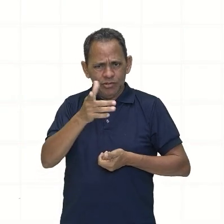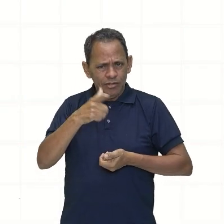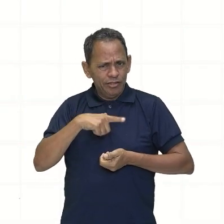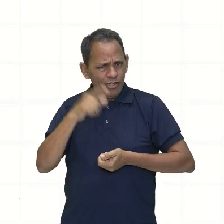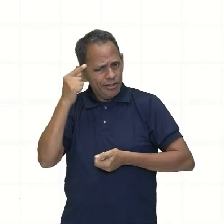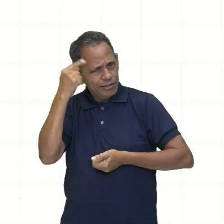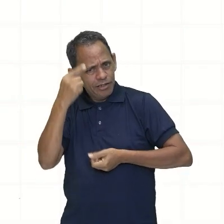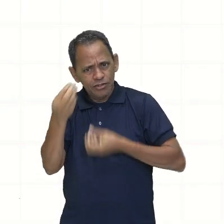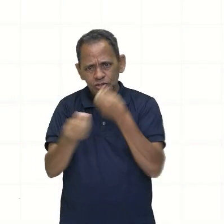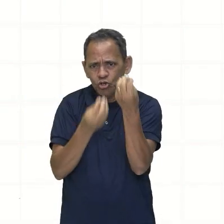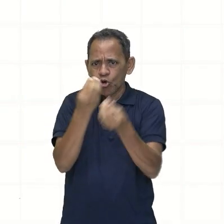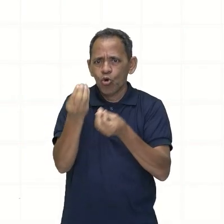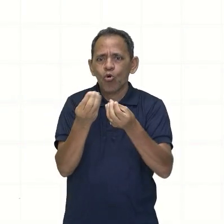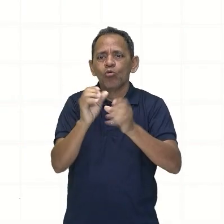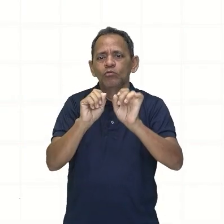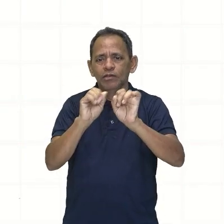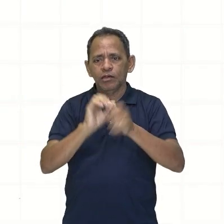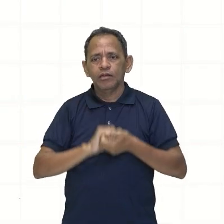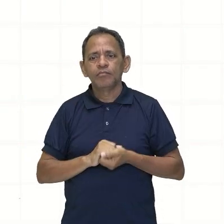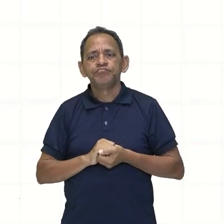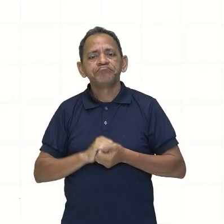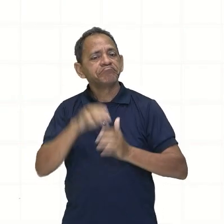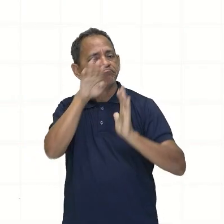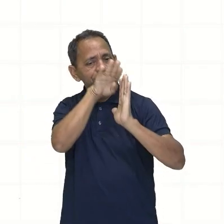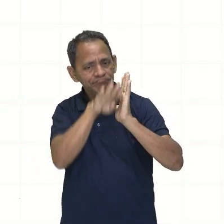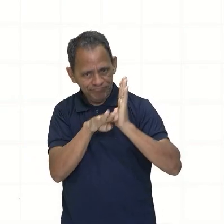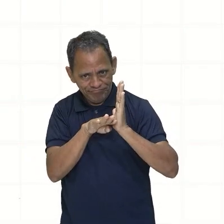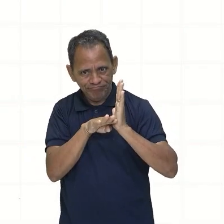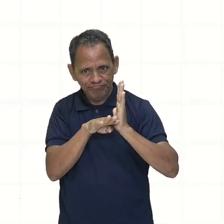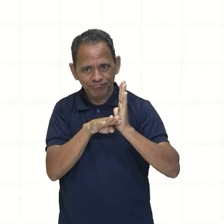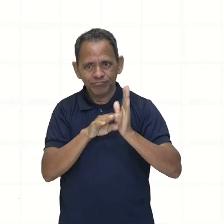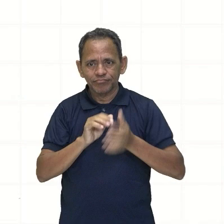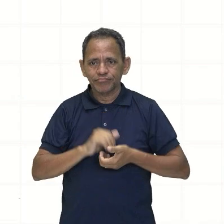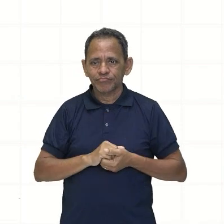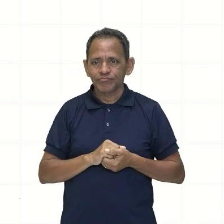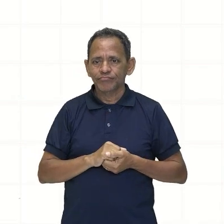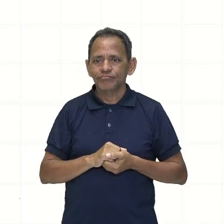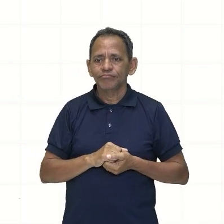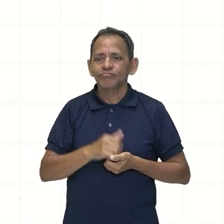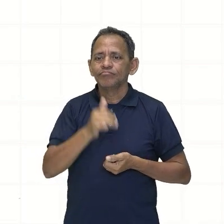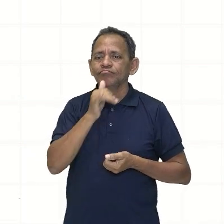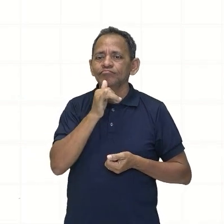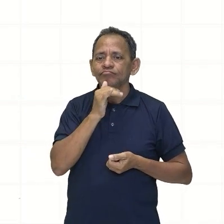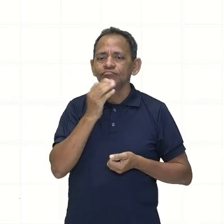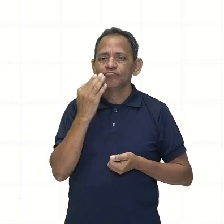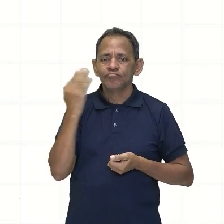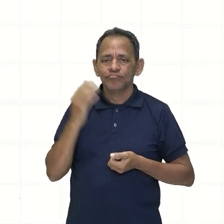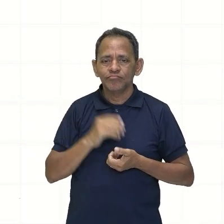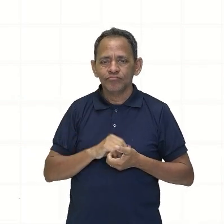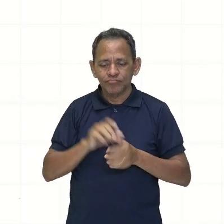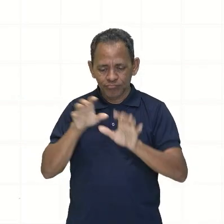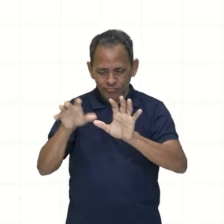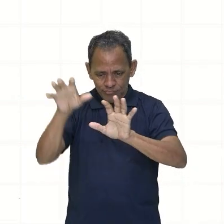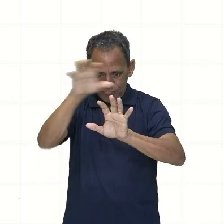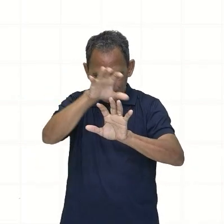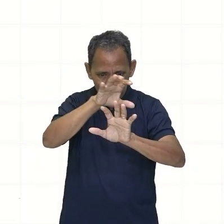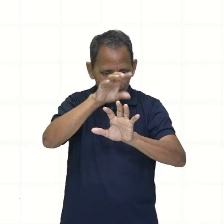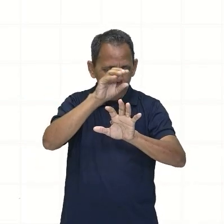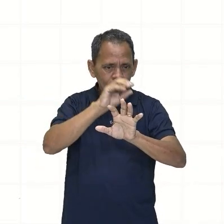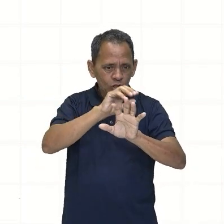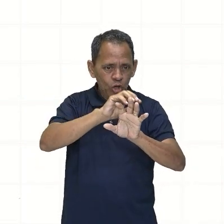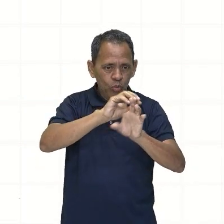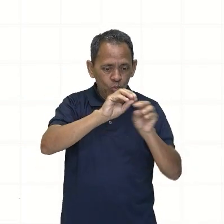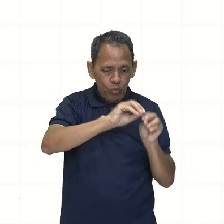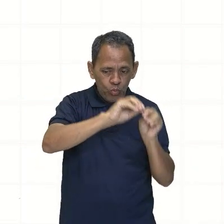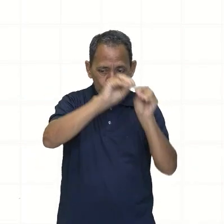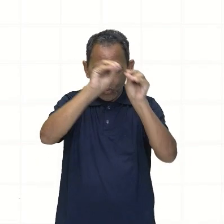de como nós vamos classificar isso. Então, aqui, por exemplo, de uma região para outra região, se